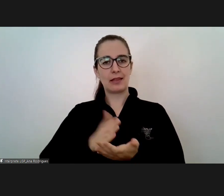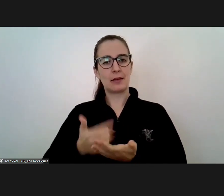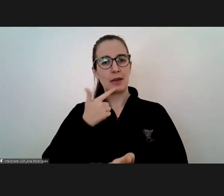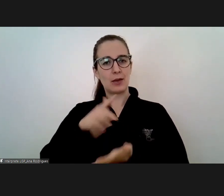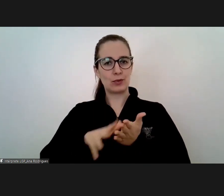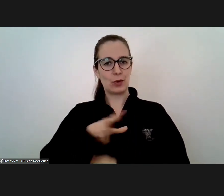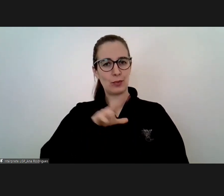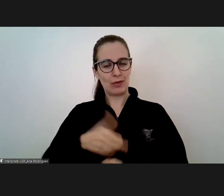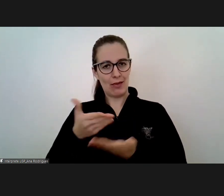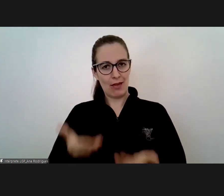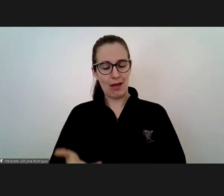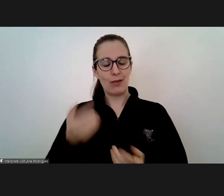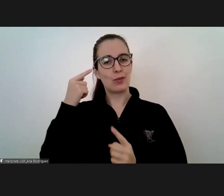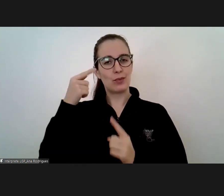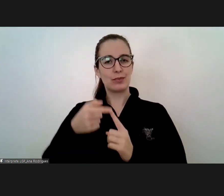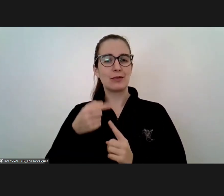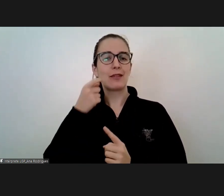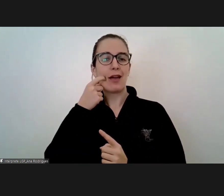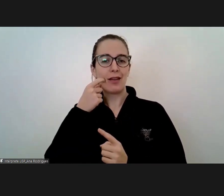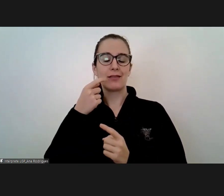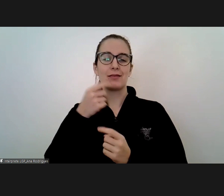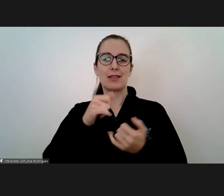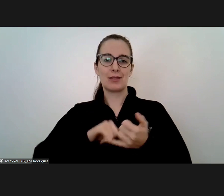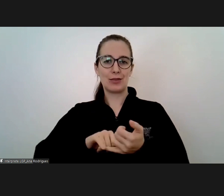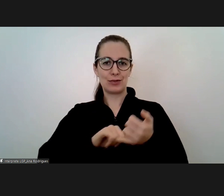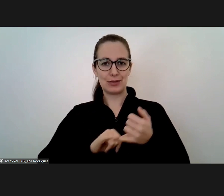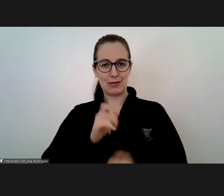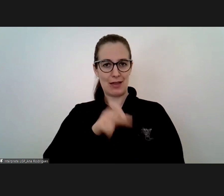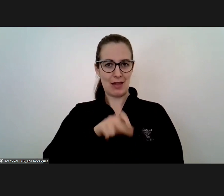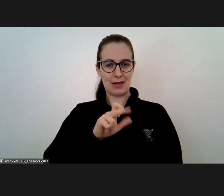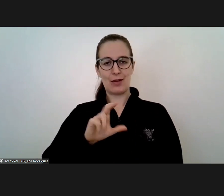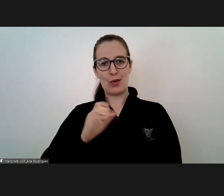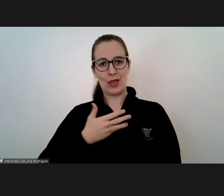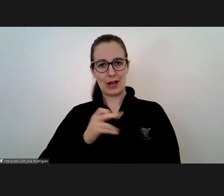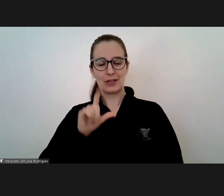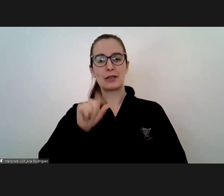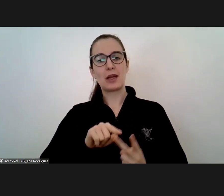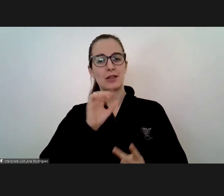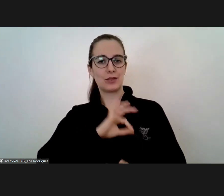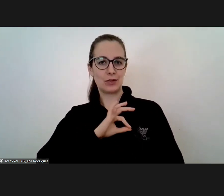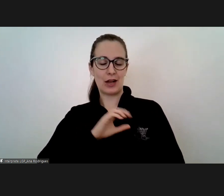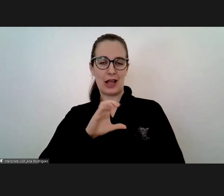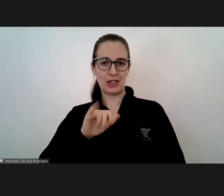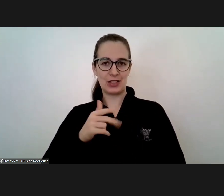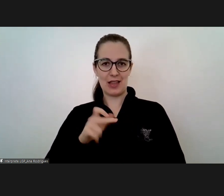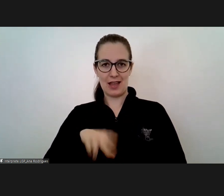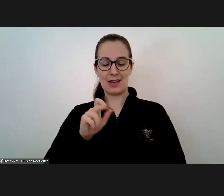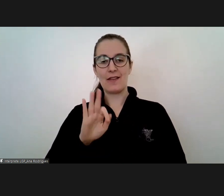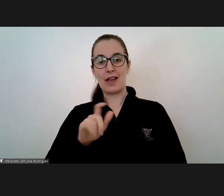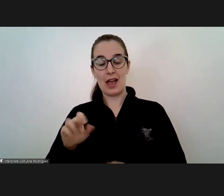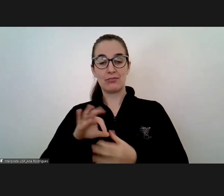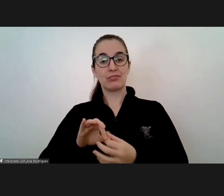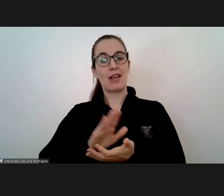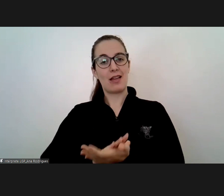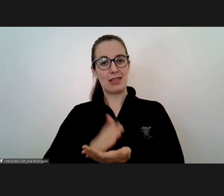língua gestual portuguesa, que será assegurada por Ana Rodrigues e Cristiana Ferreira, da Associação de Tradutores e Intérpretes